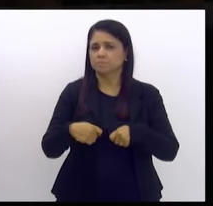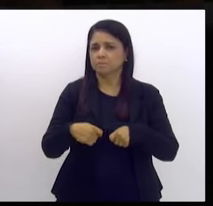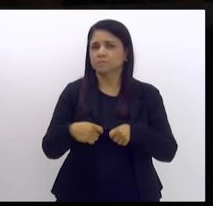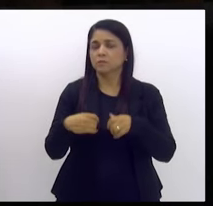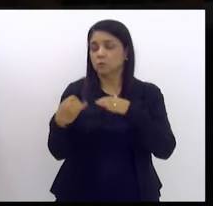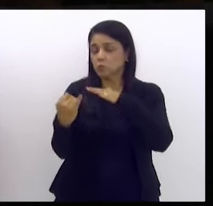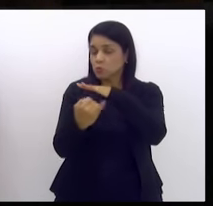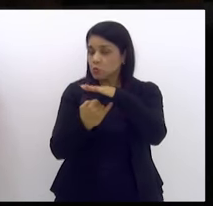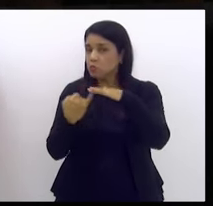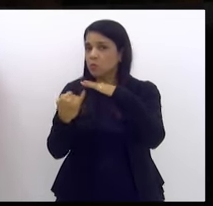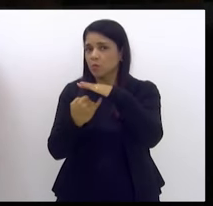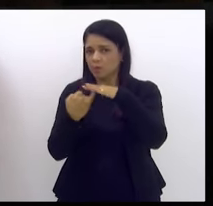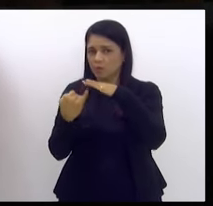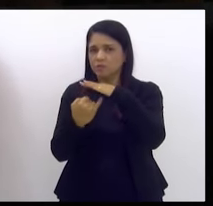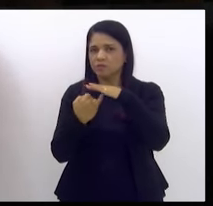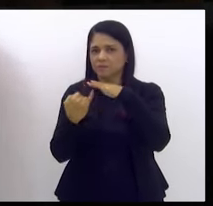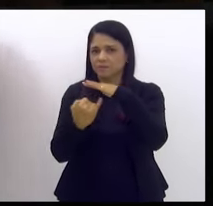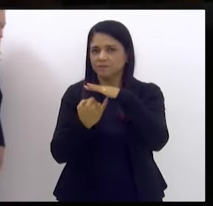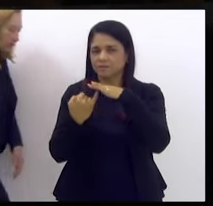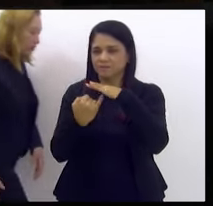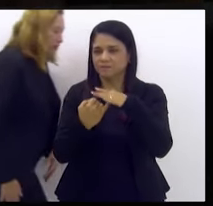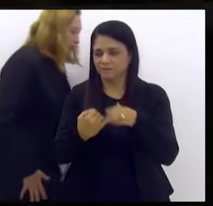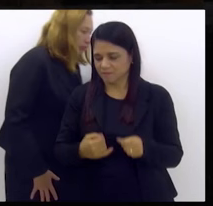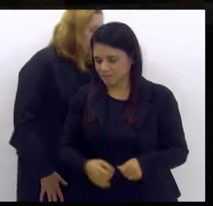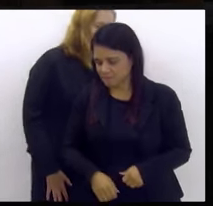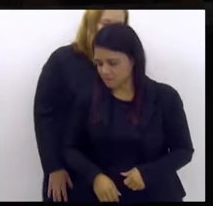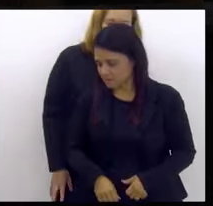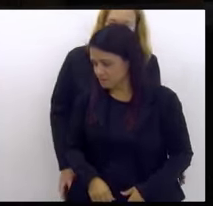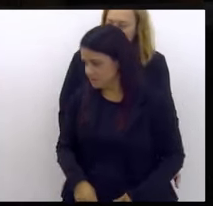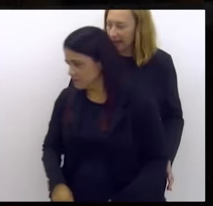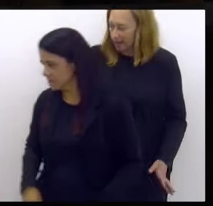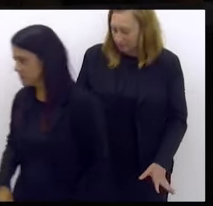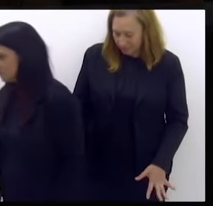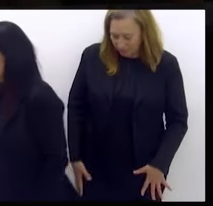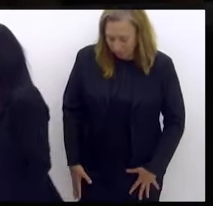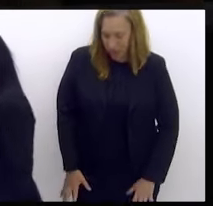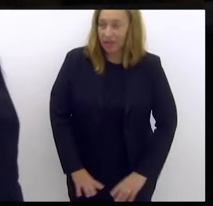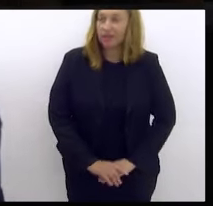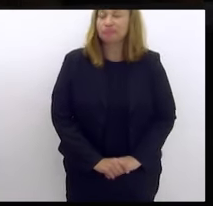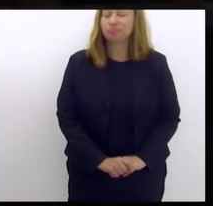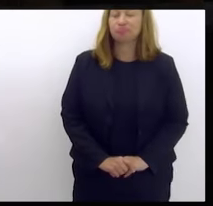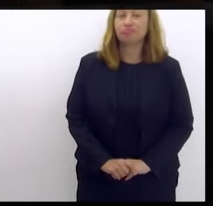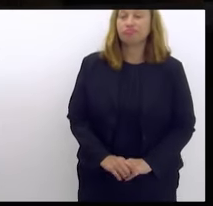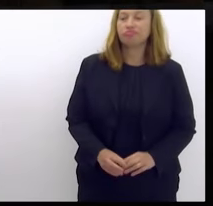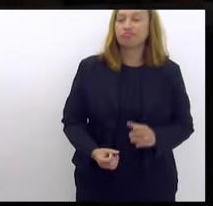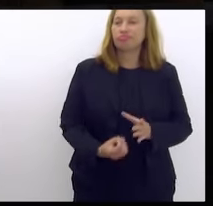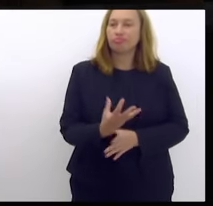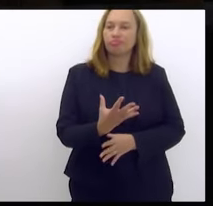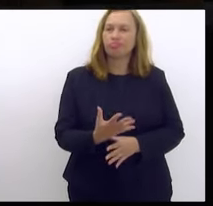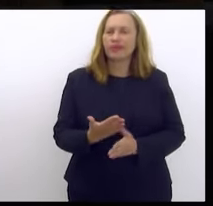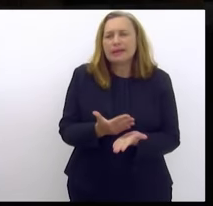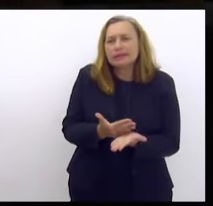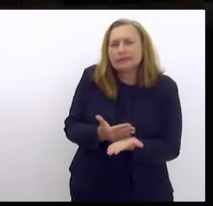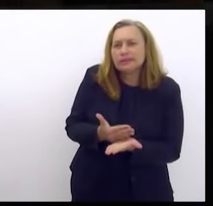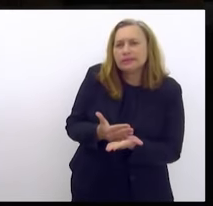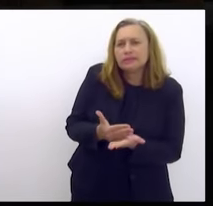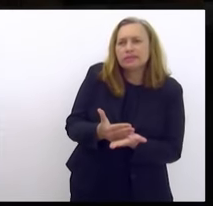de classe. E foi difícil de ser construída porque ela era